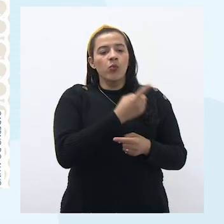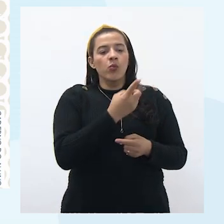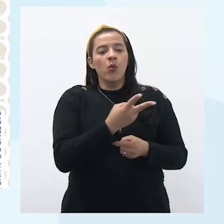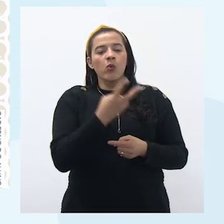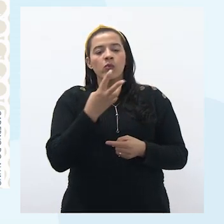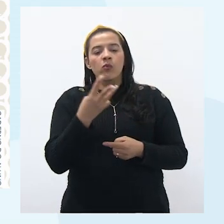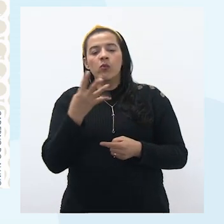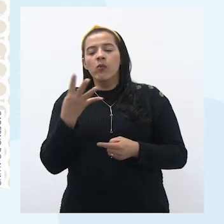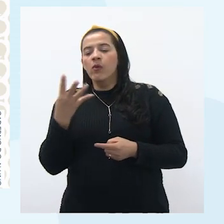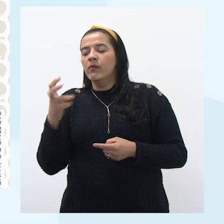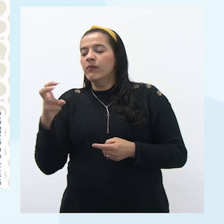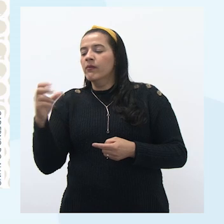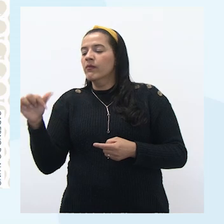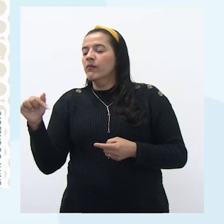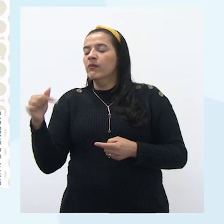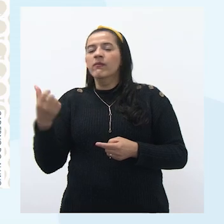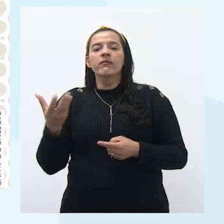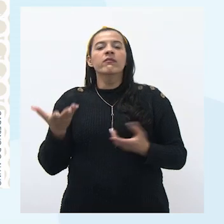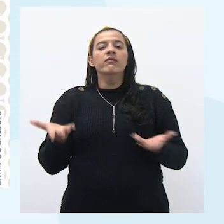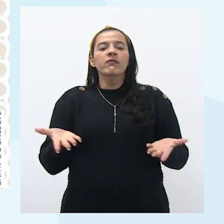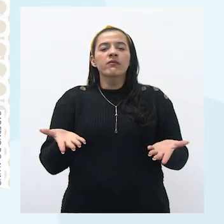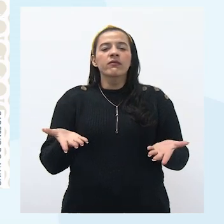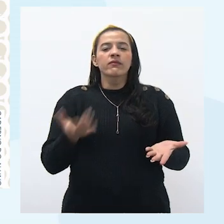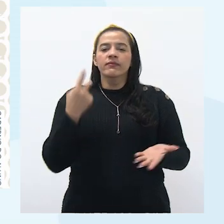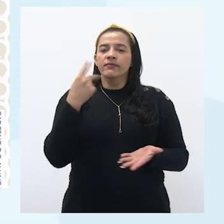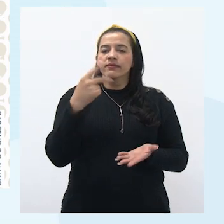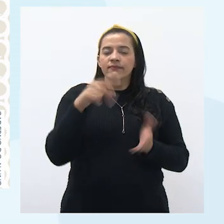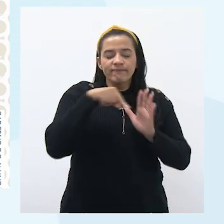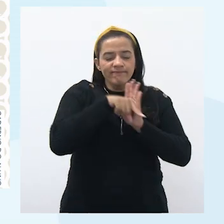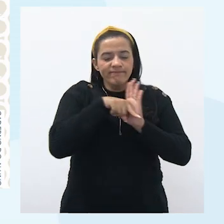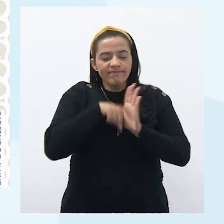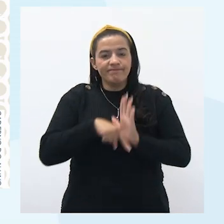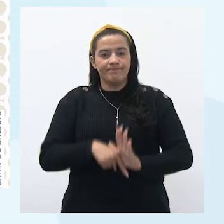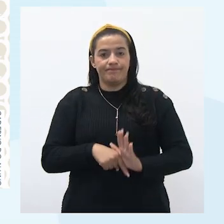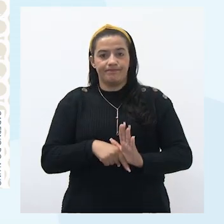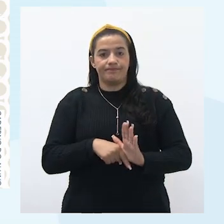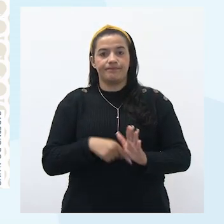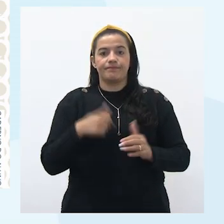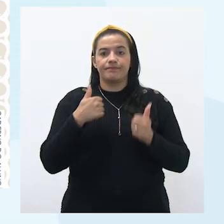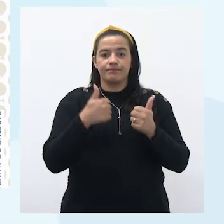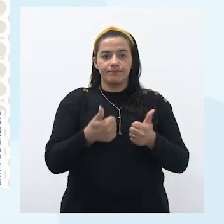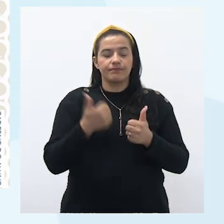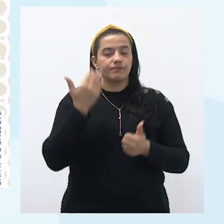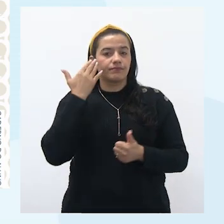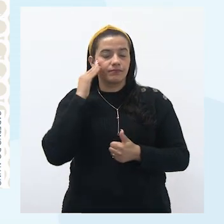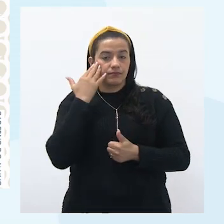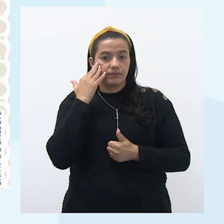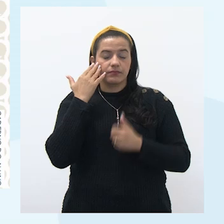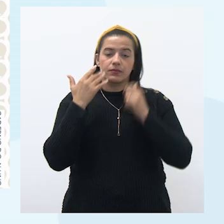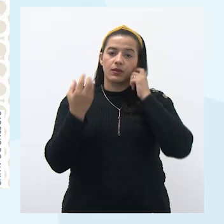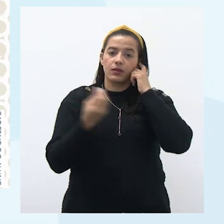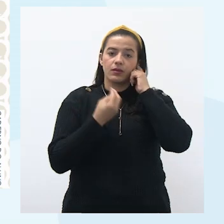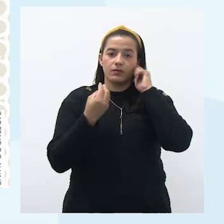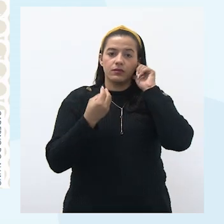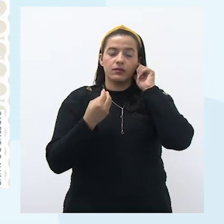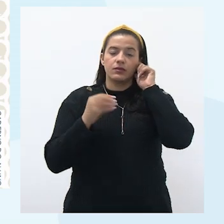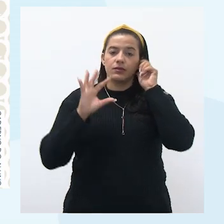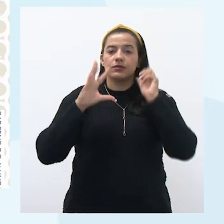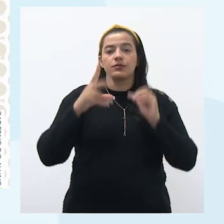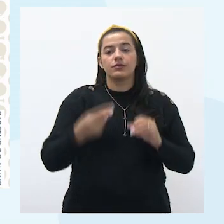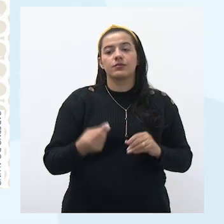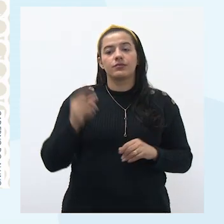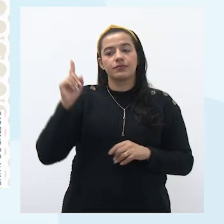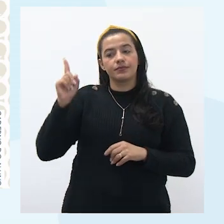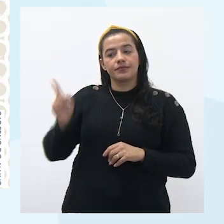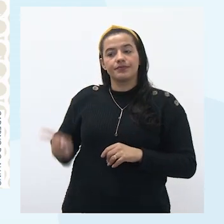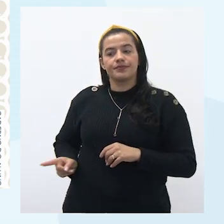vai simular aqui agora. E nesse instrumento, para que a gente possa entender o que é formado, por isso que a gente tem ele todo aqui na nossa